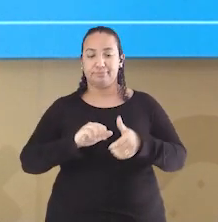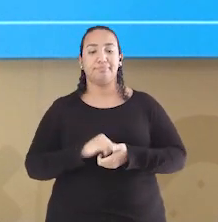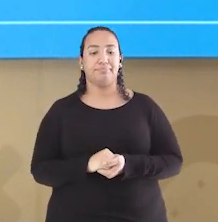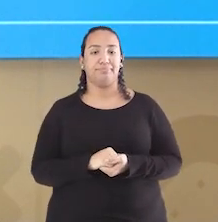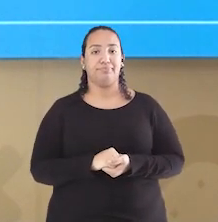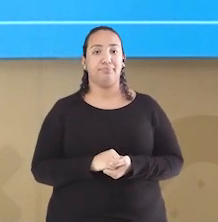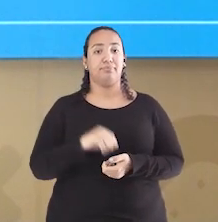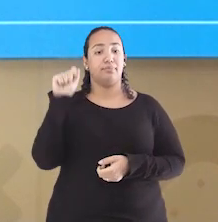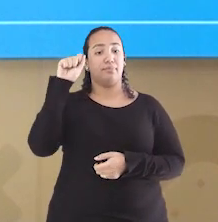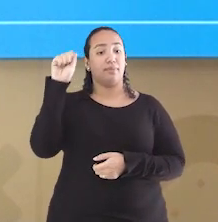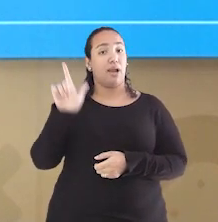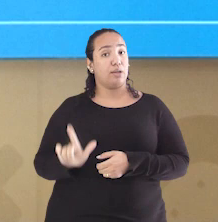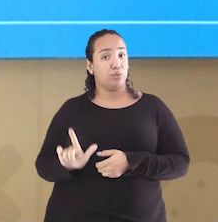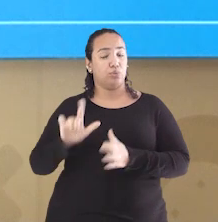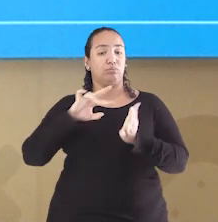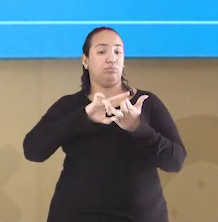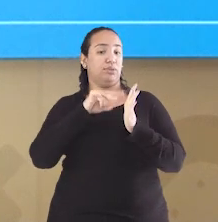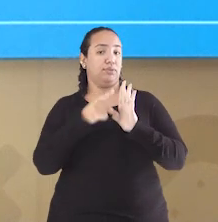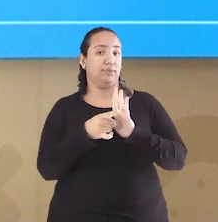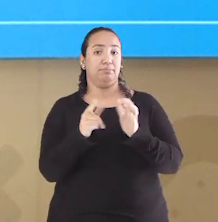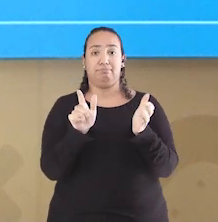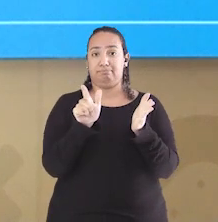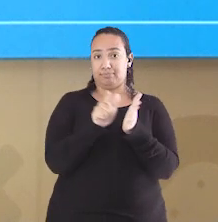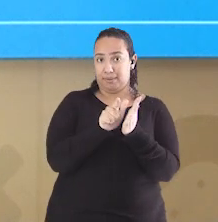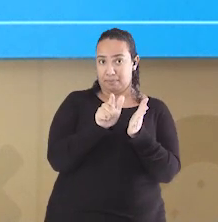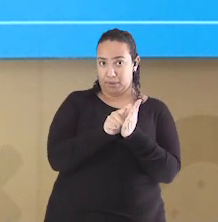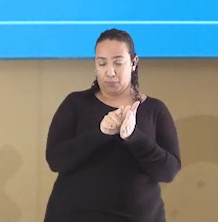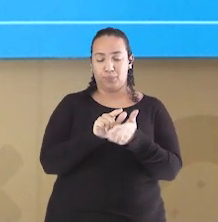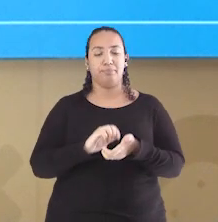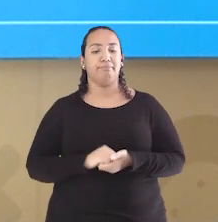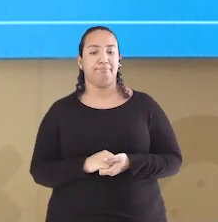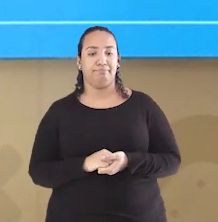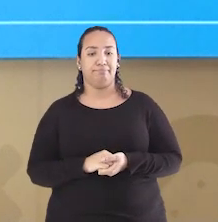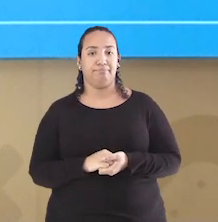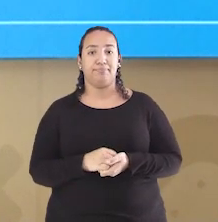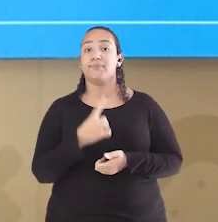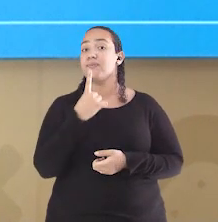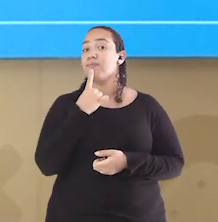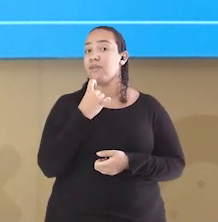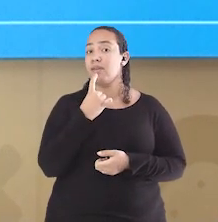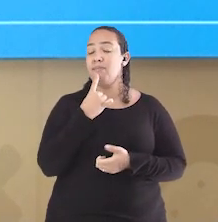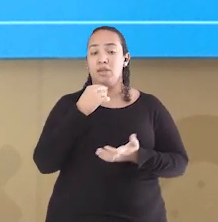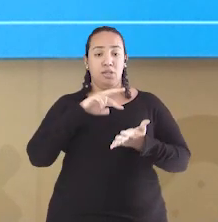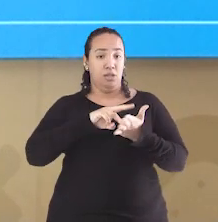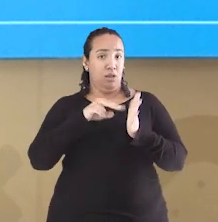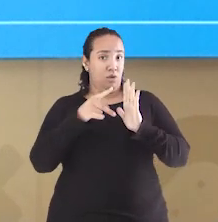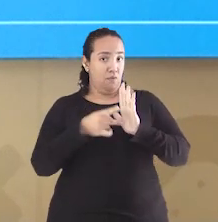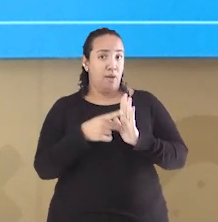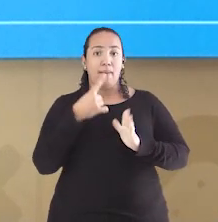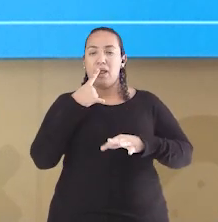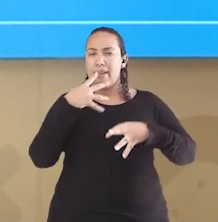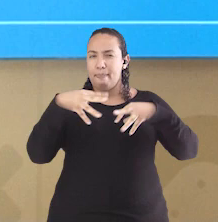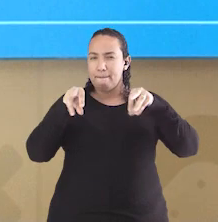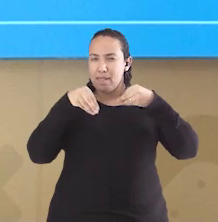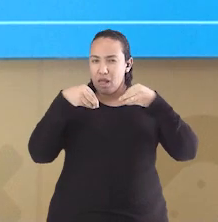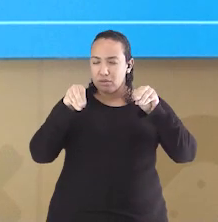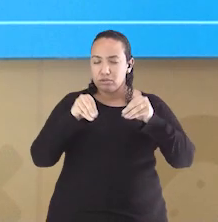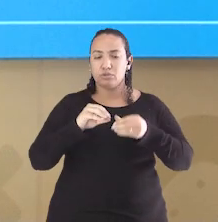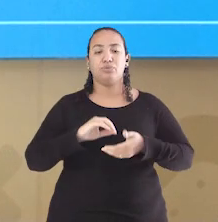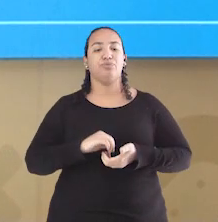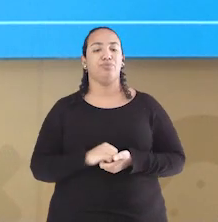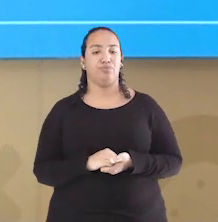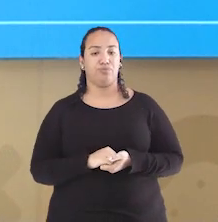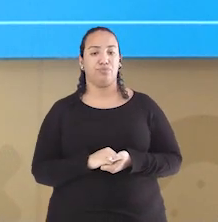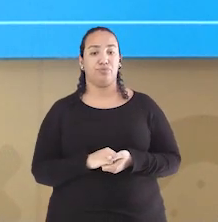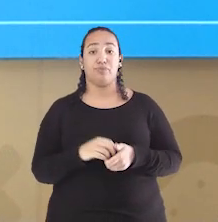aqui, o azul, que é para papel e papelão, o vermelho, que é para descartar plástico e